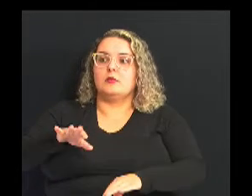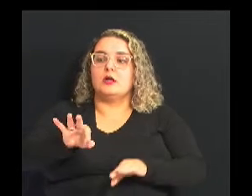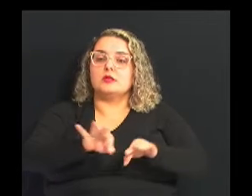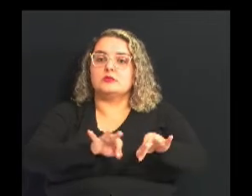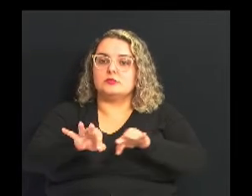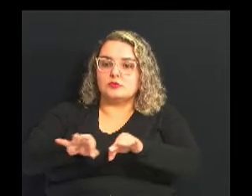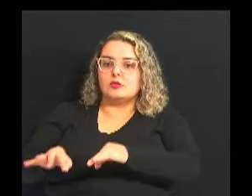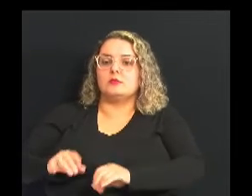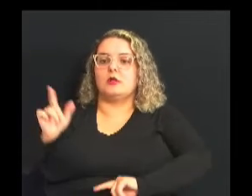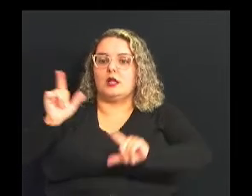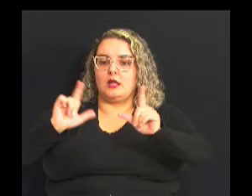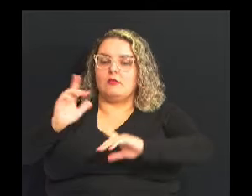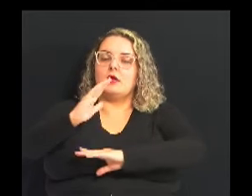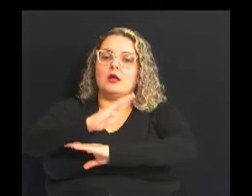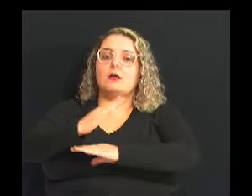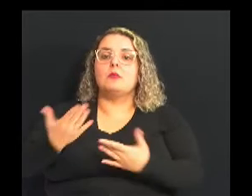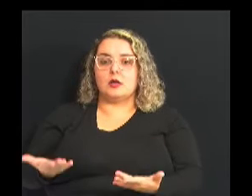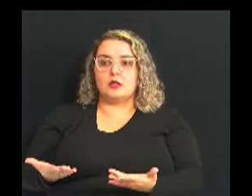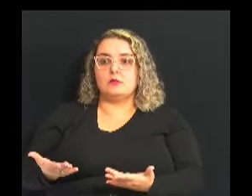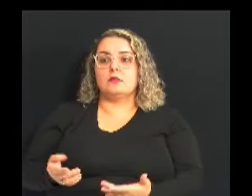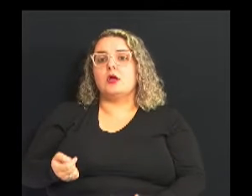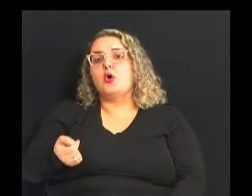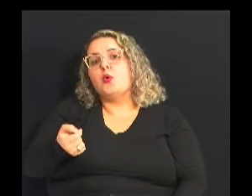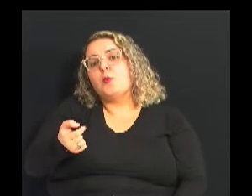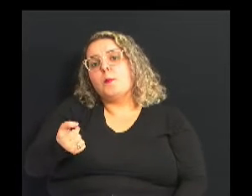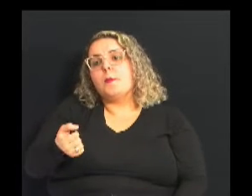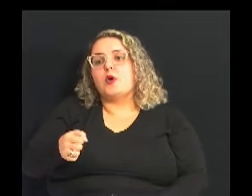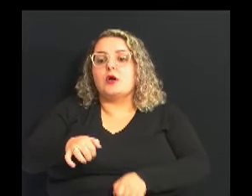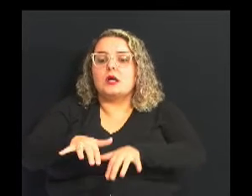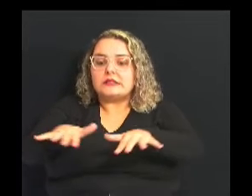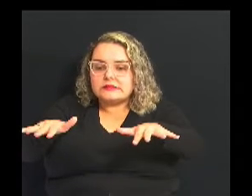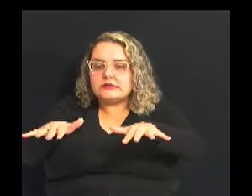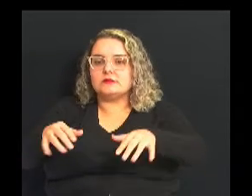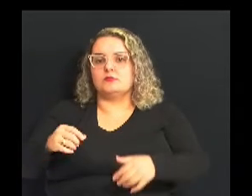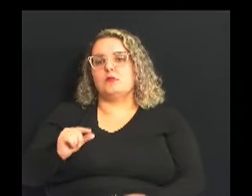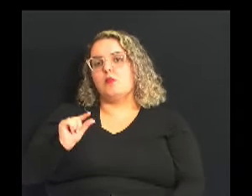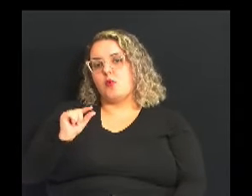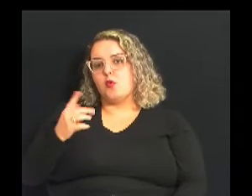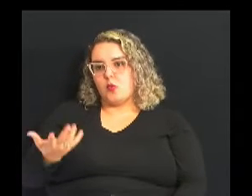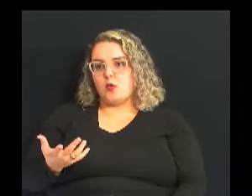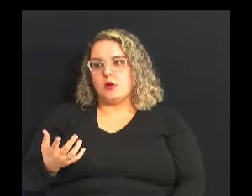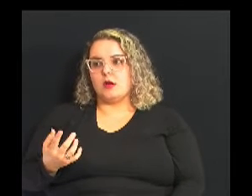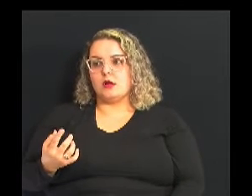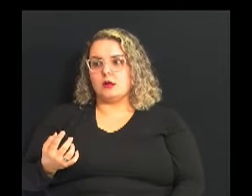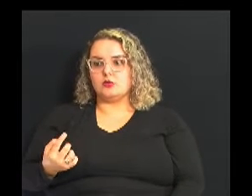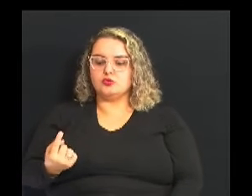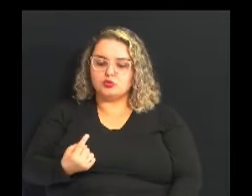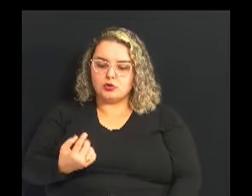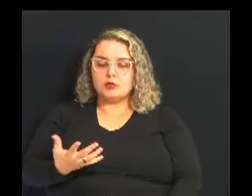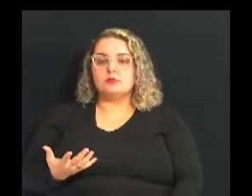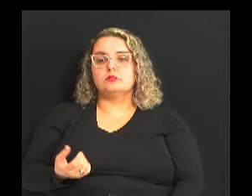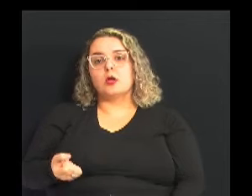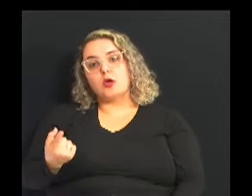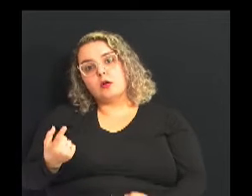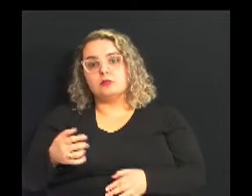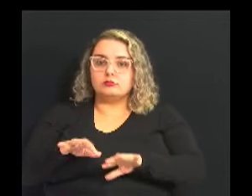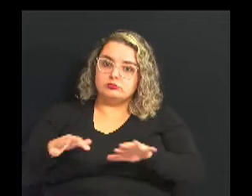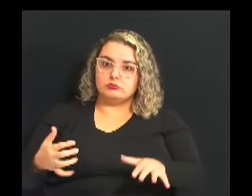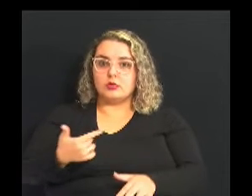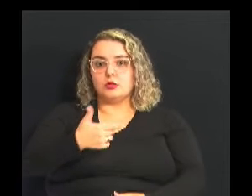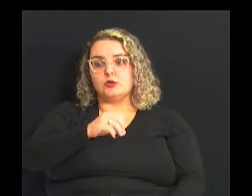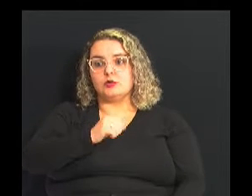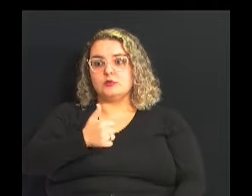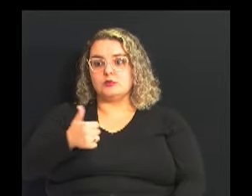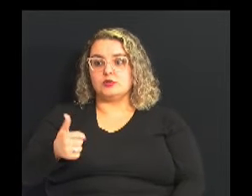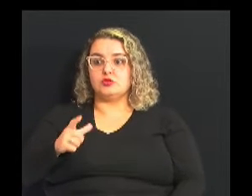TV Câmara, mas ainda era pouca transmissão nossa, era pouca transmissão individual. Com algumas exceções, né? Em 2011, por exemplo, nós